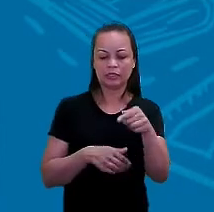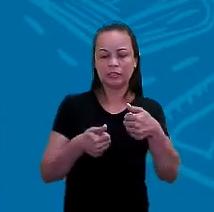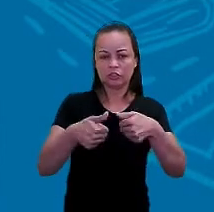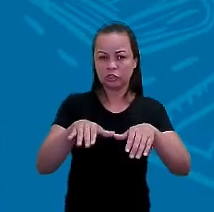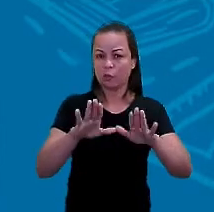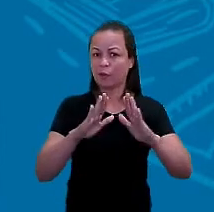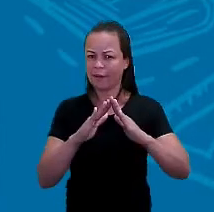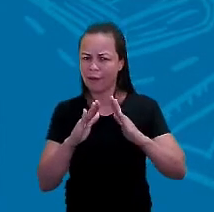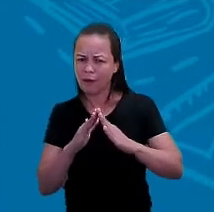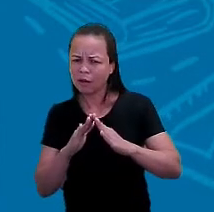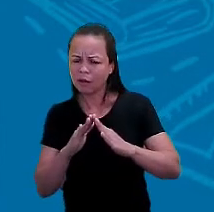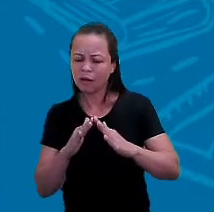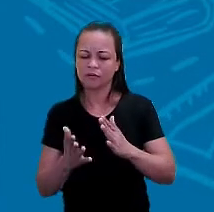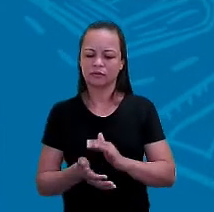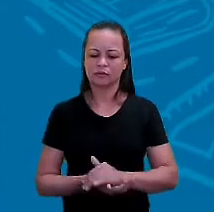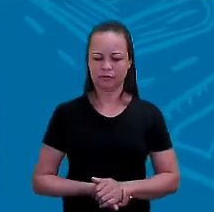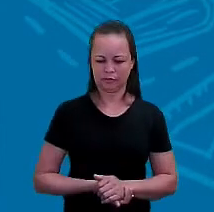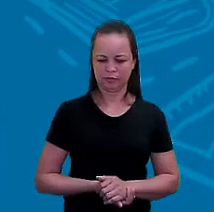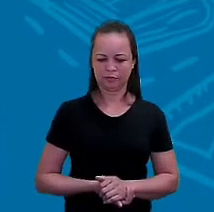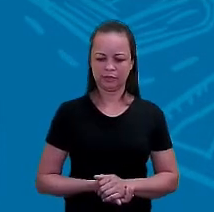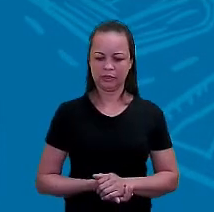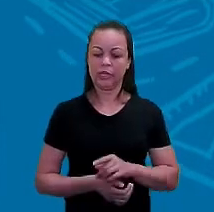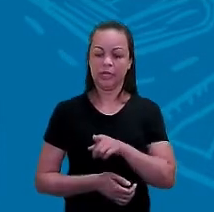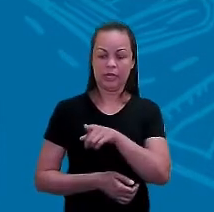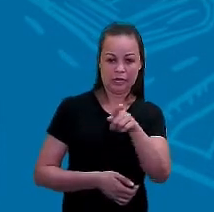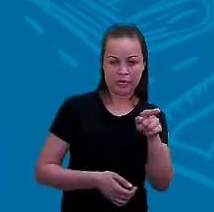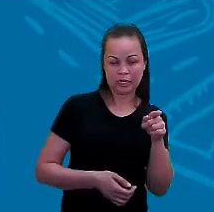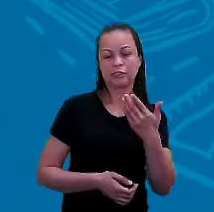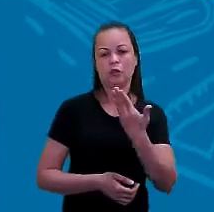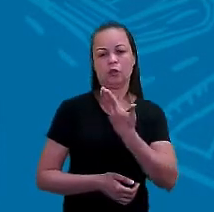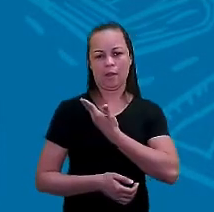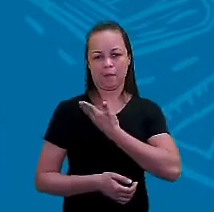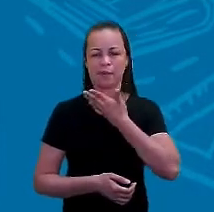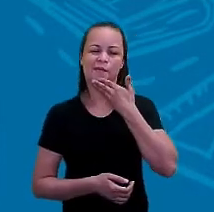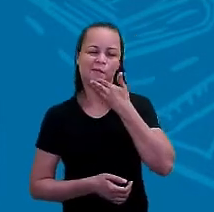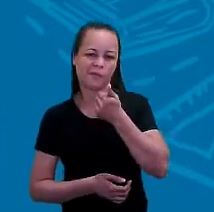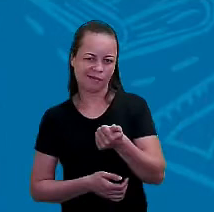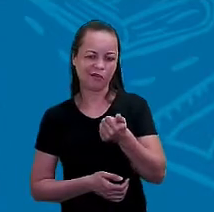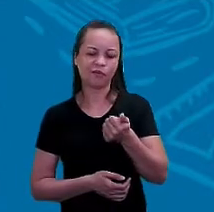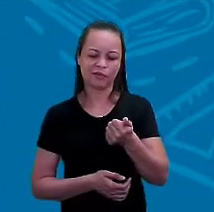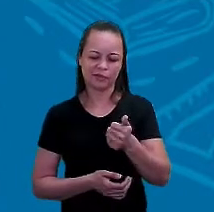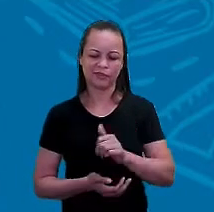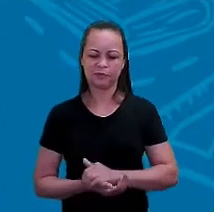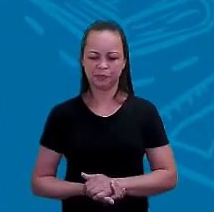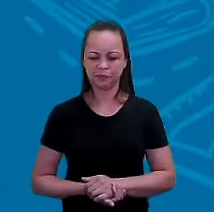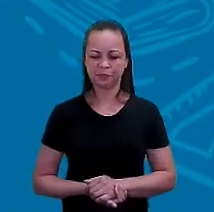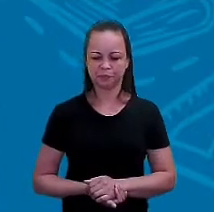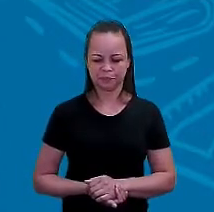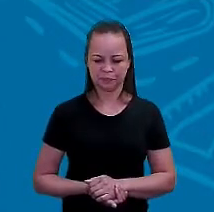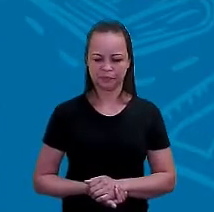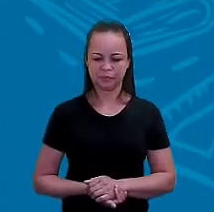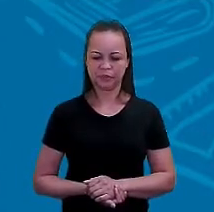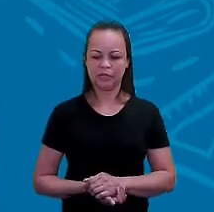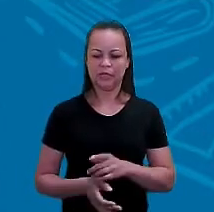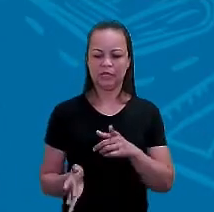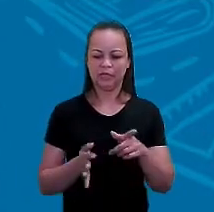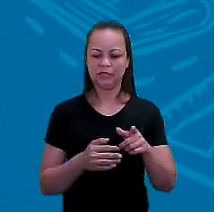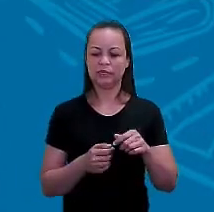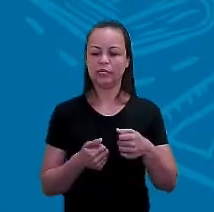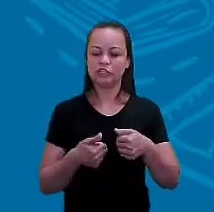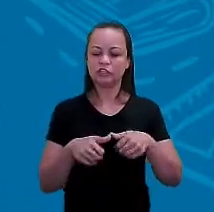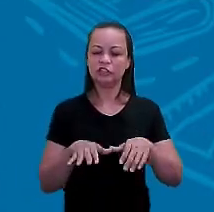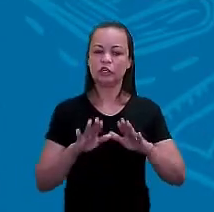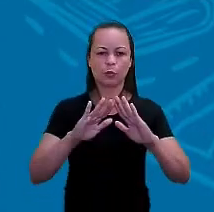one. They're my best friend. Eles são meus melhores amigos ou minhas melhores amigas. And the last one,